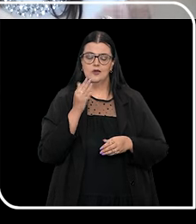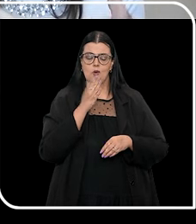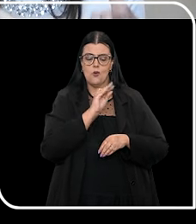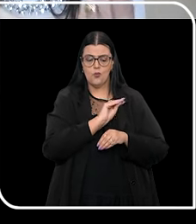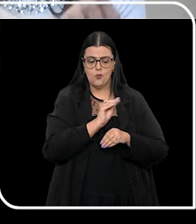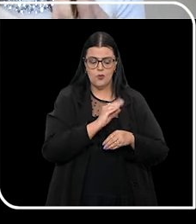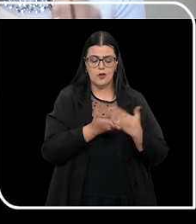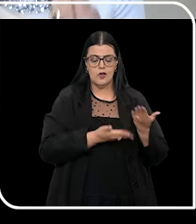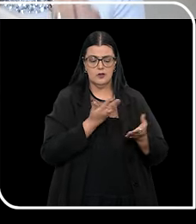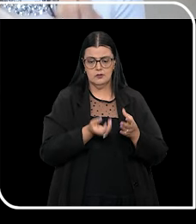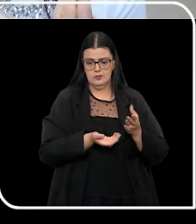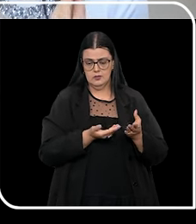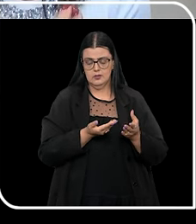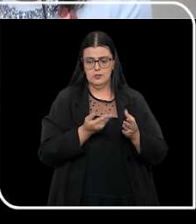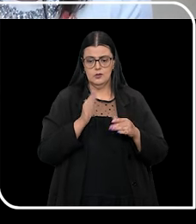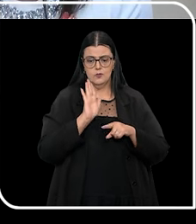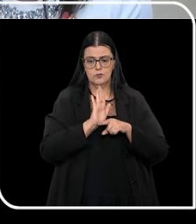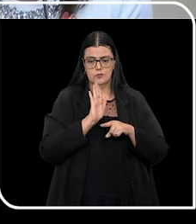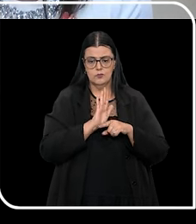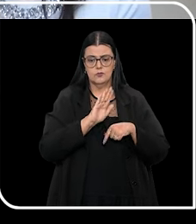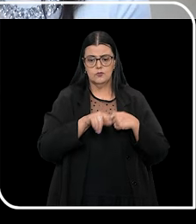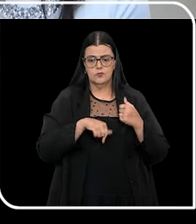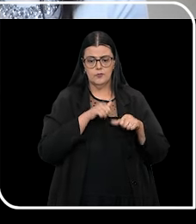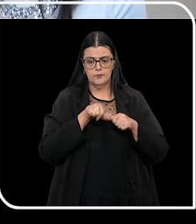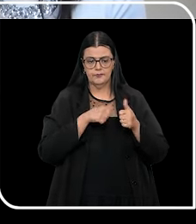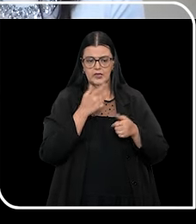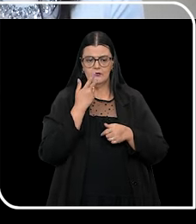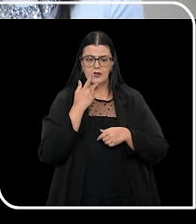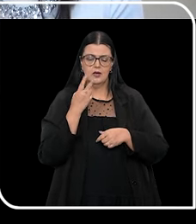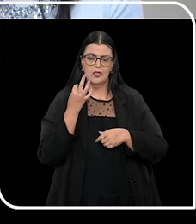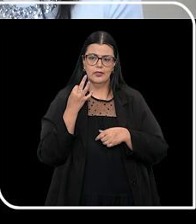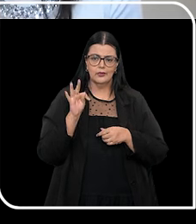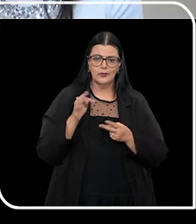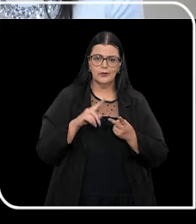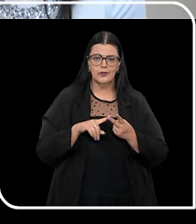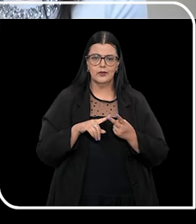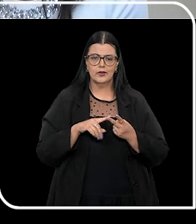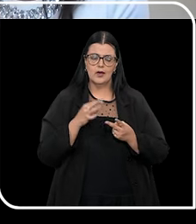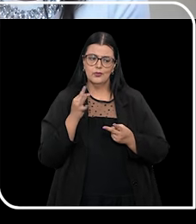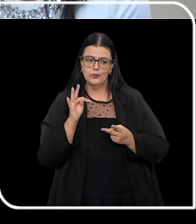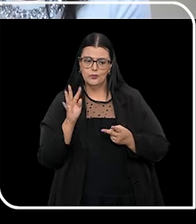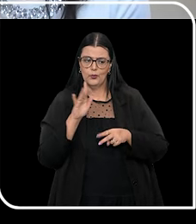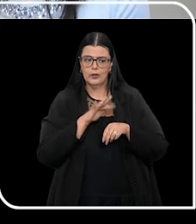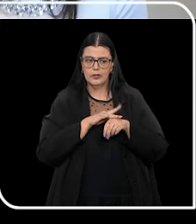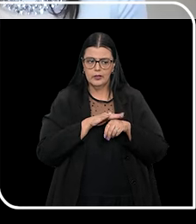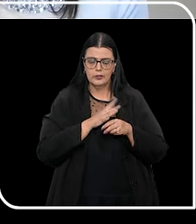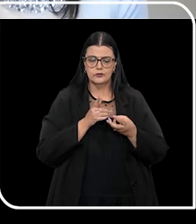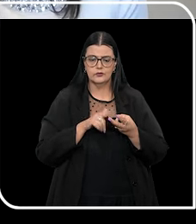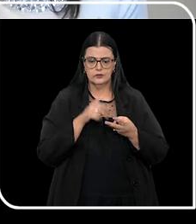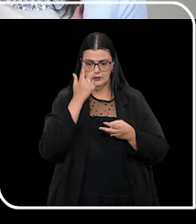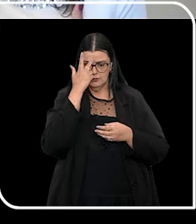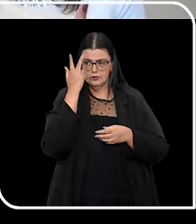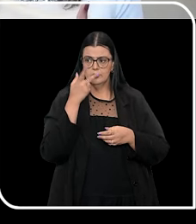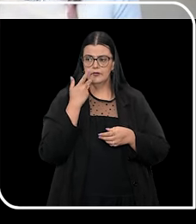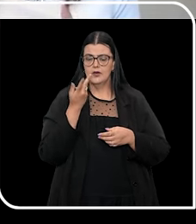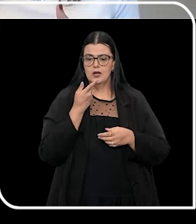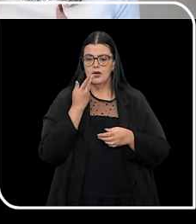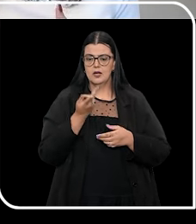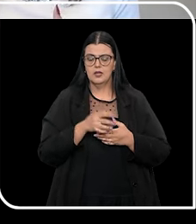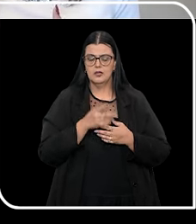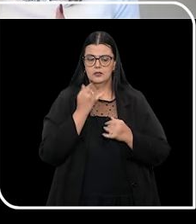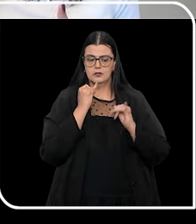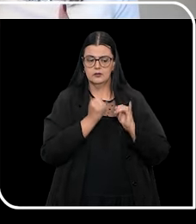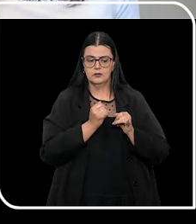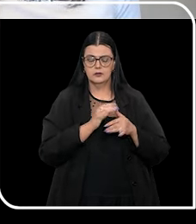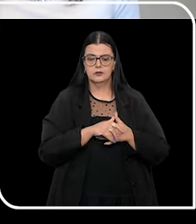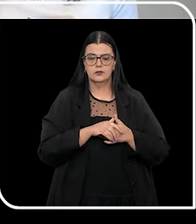mudança porque o que a gente não pode fazer é assim ah é porque ela machucou a perna ela tá dodói né que é muito comum que as pessoas